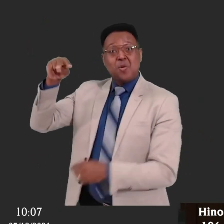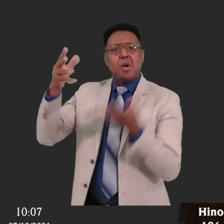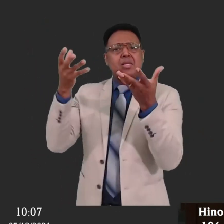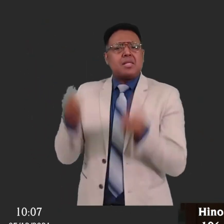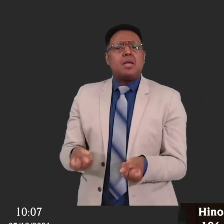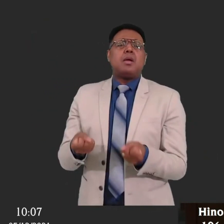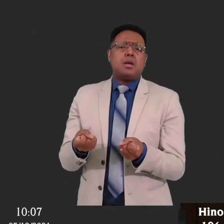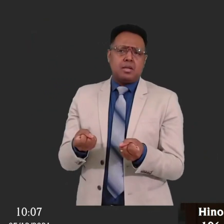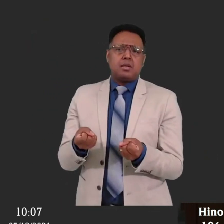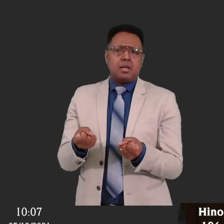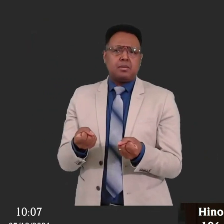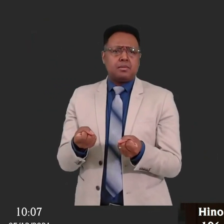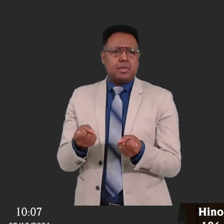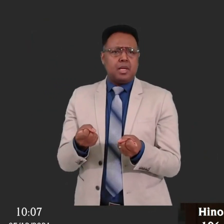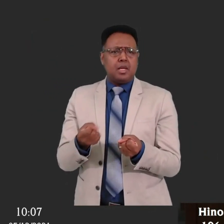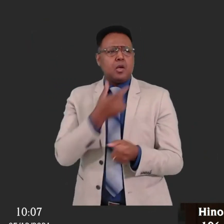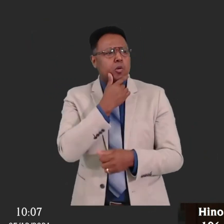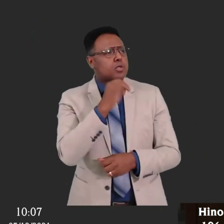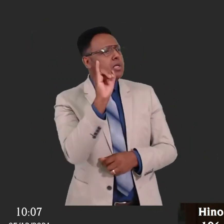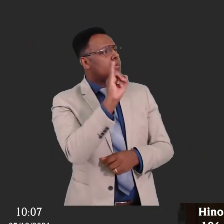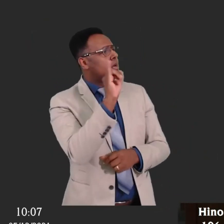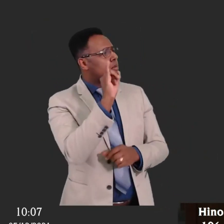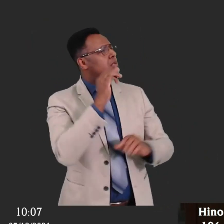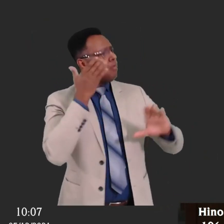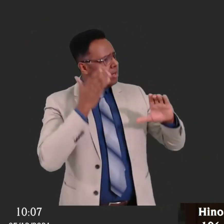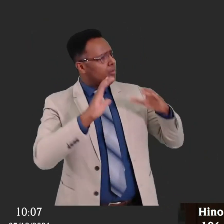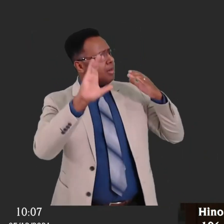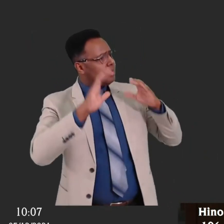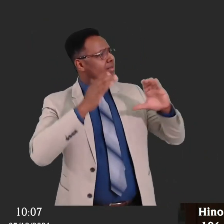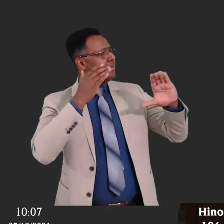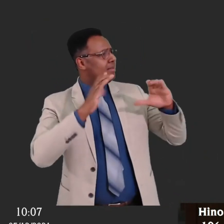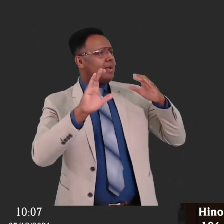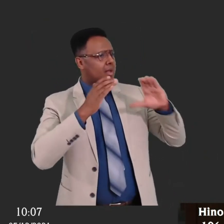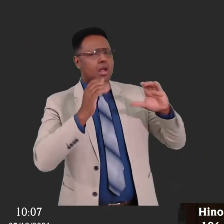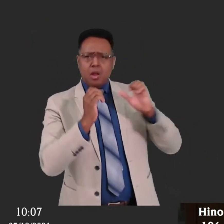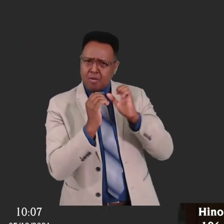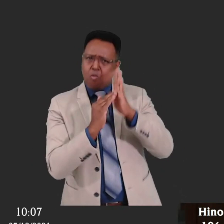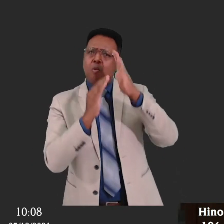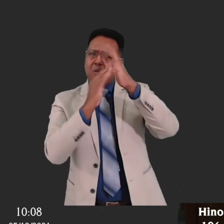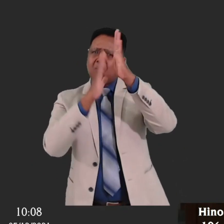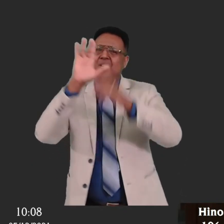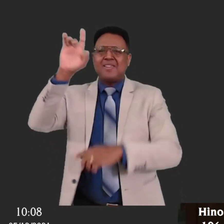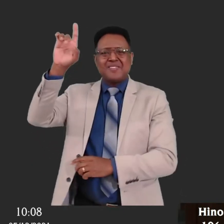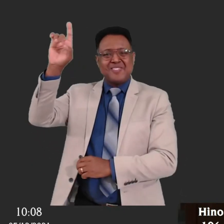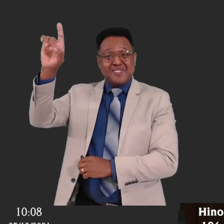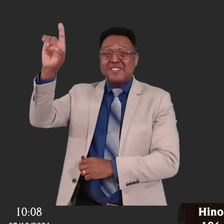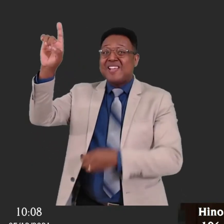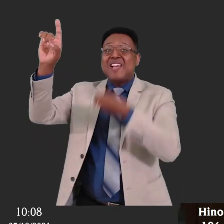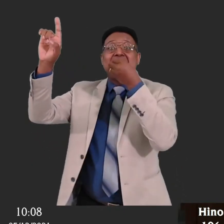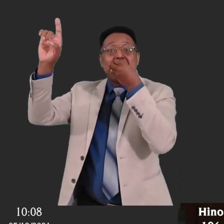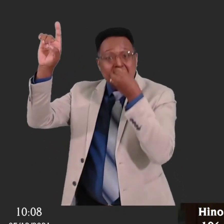irmão cantar, eu ouço as irmãs. Irmãos, vamos louvar a Deus. É tão